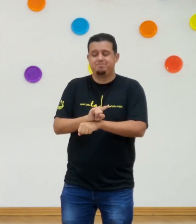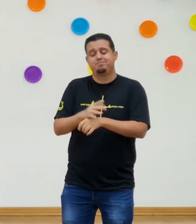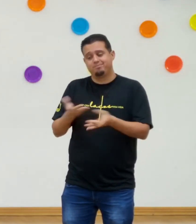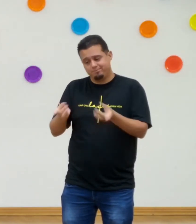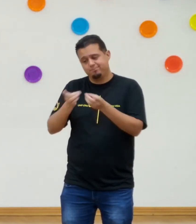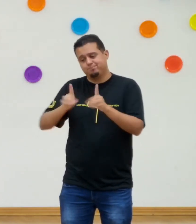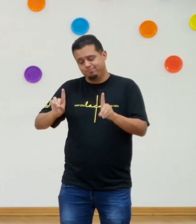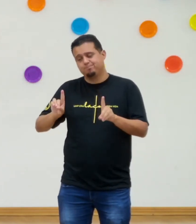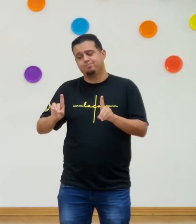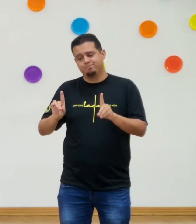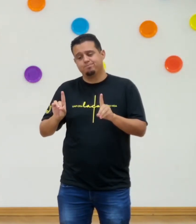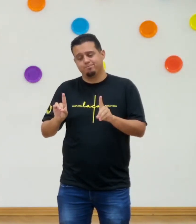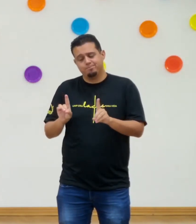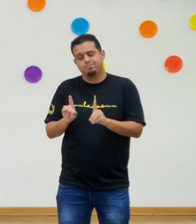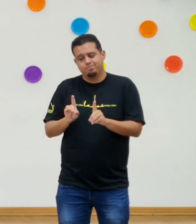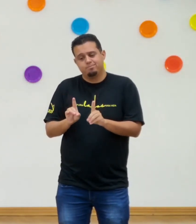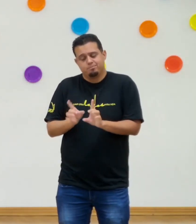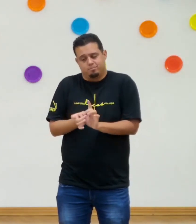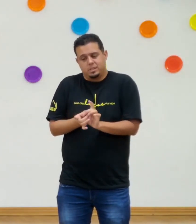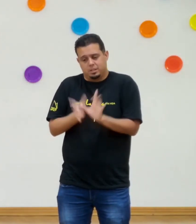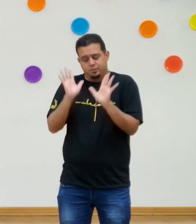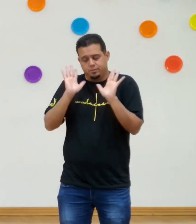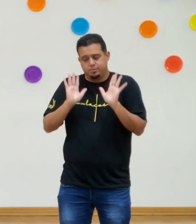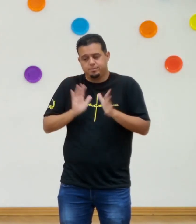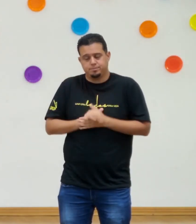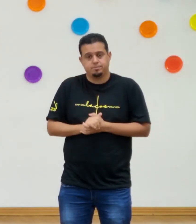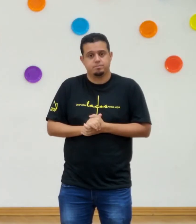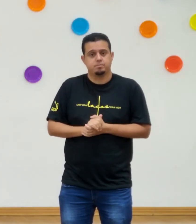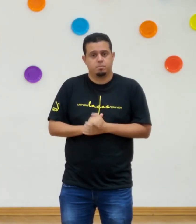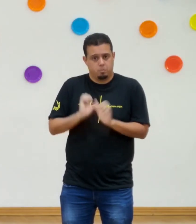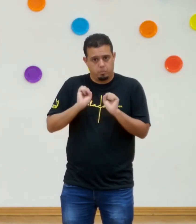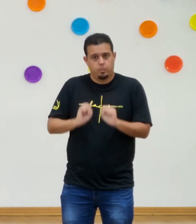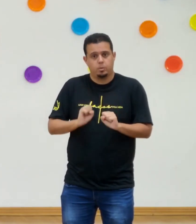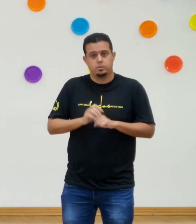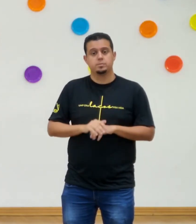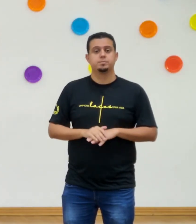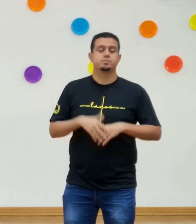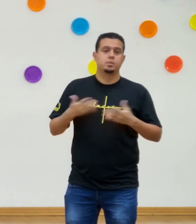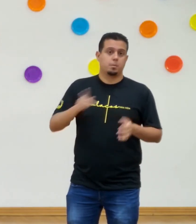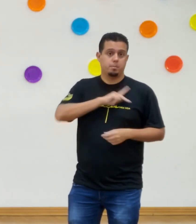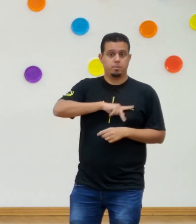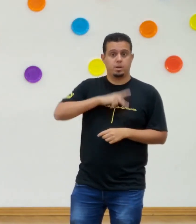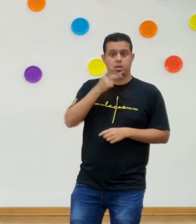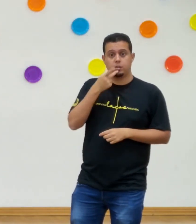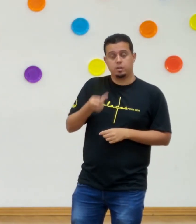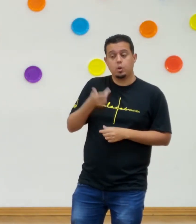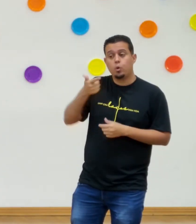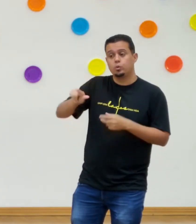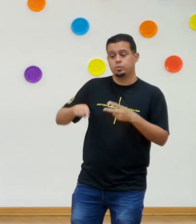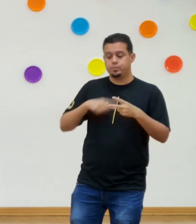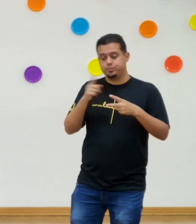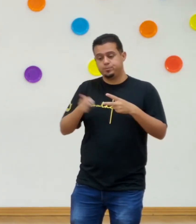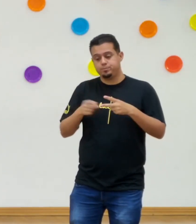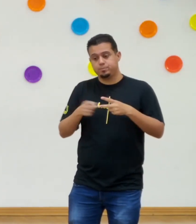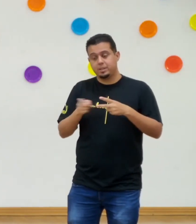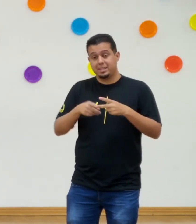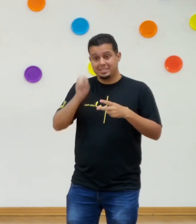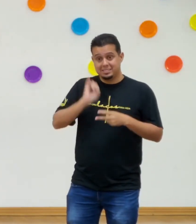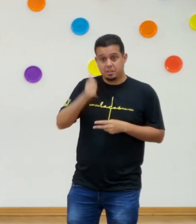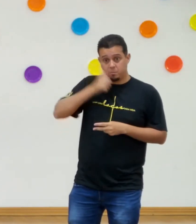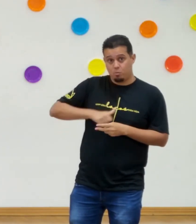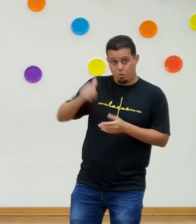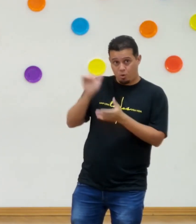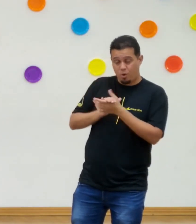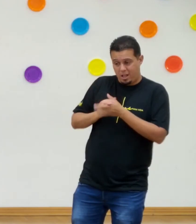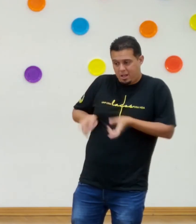divórcio é lícito. E Paulo vai dar outra cláusula, o abandono. Se a mulher abandonou o